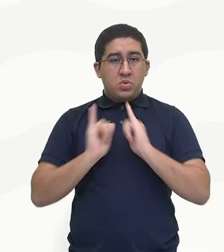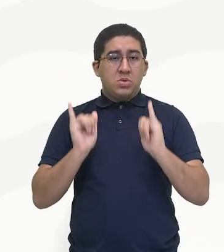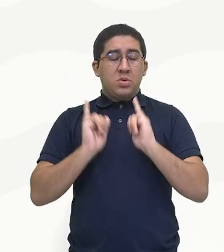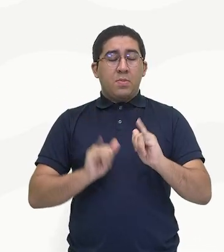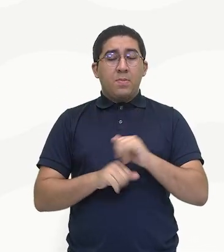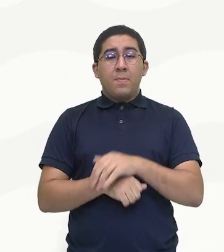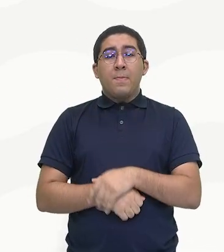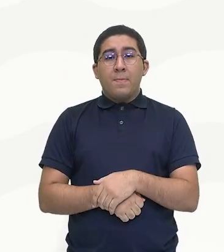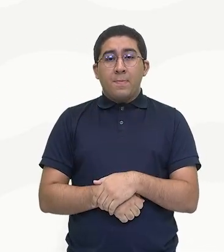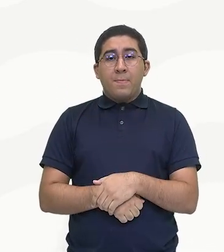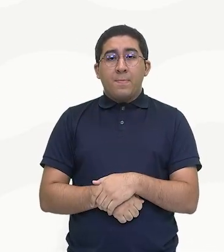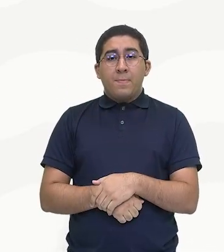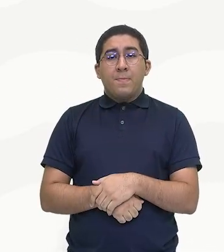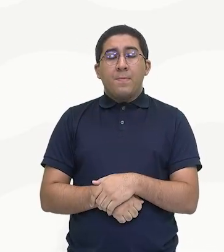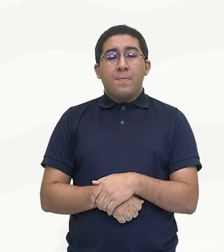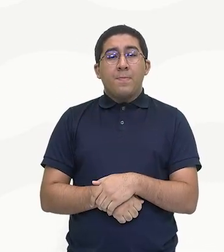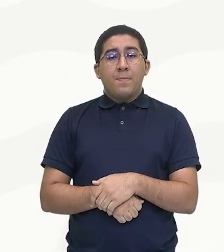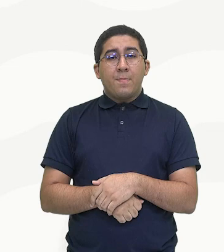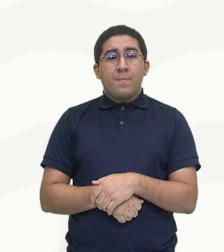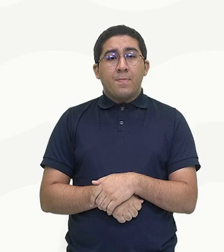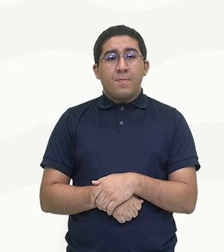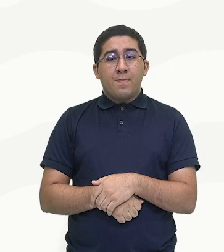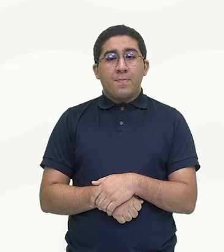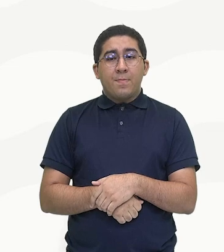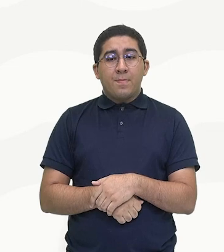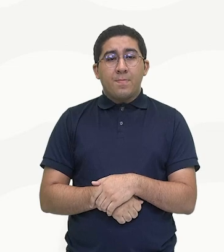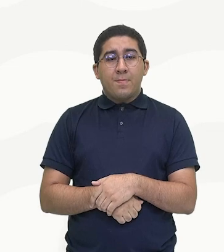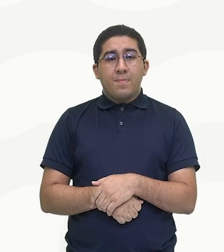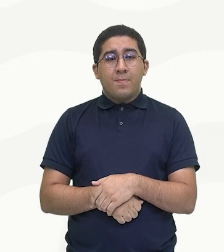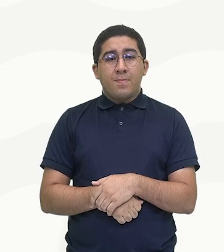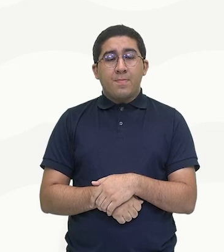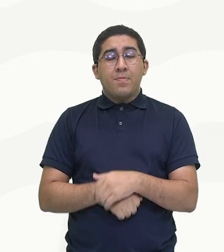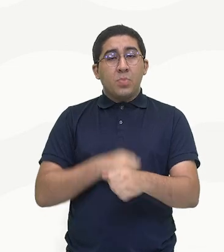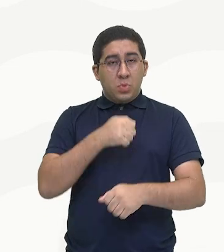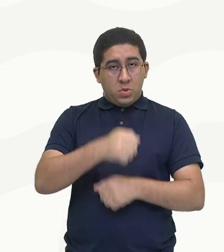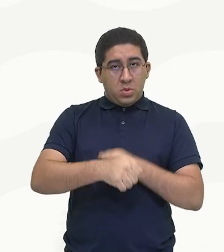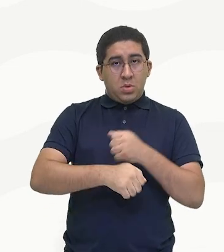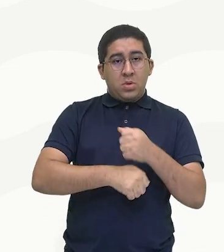que em 2025,